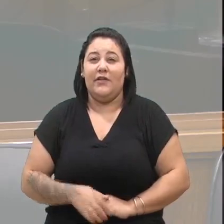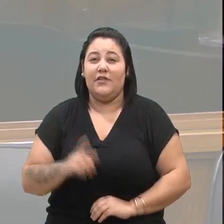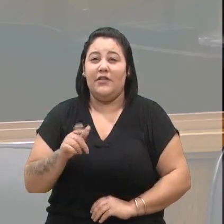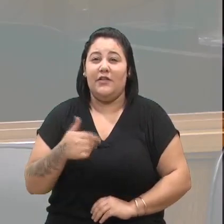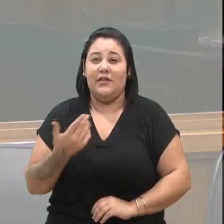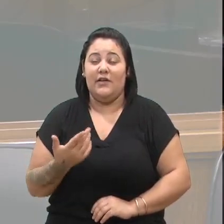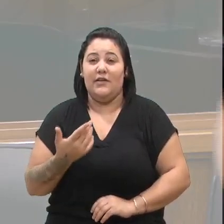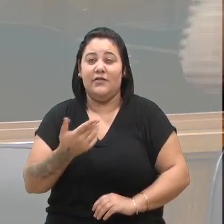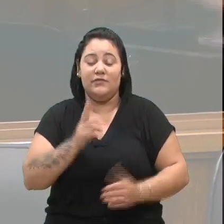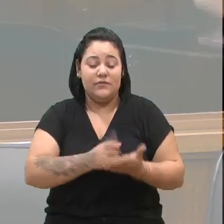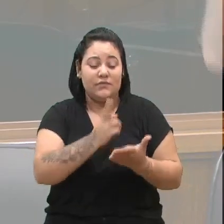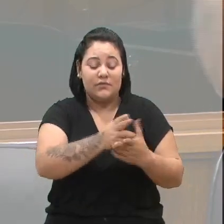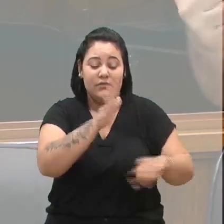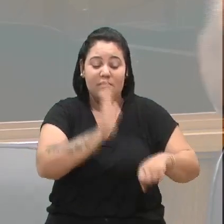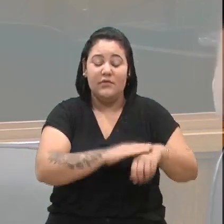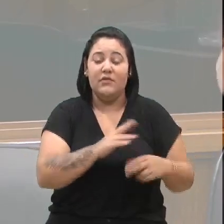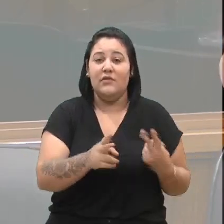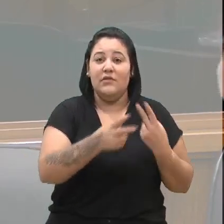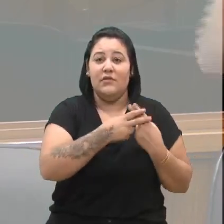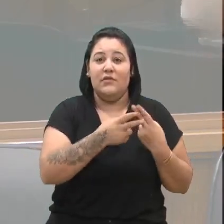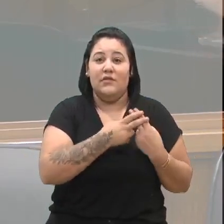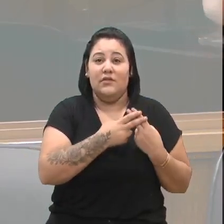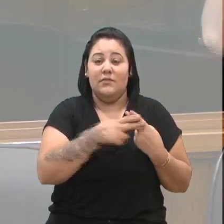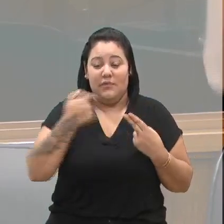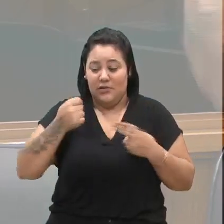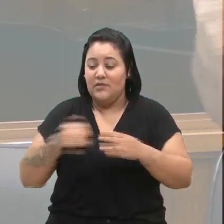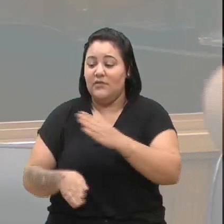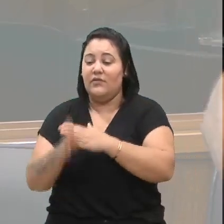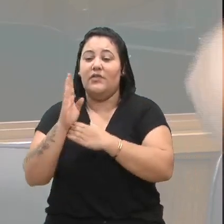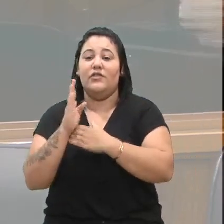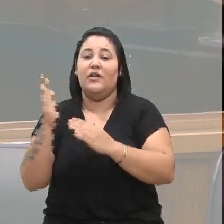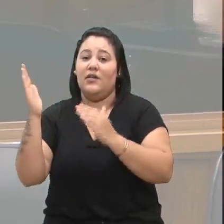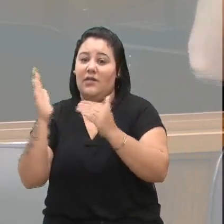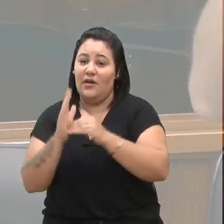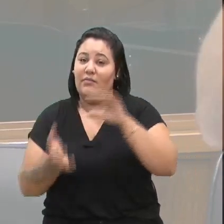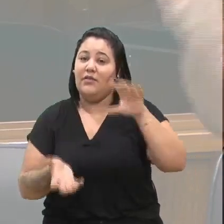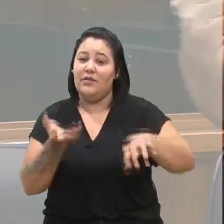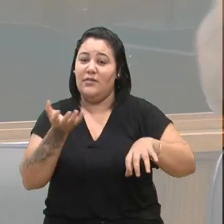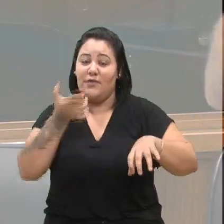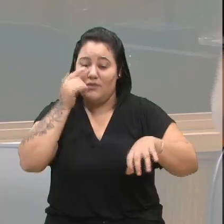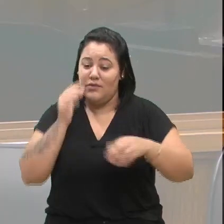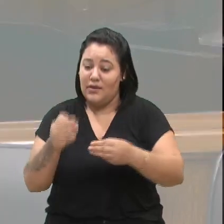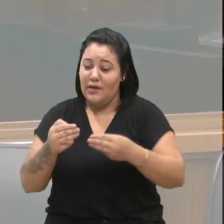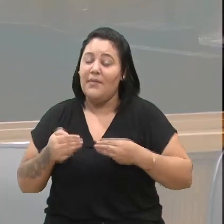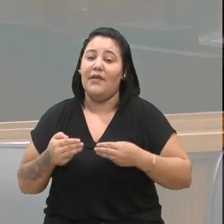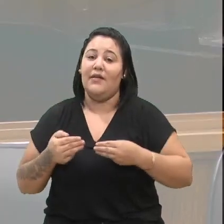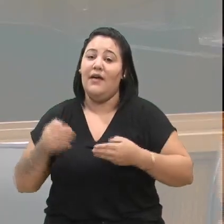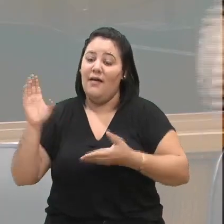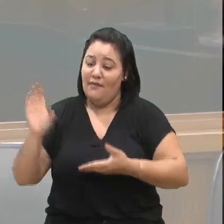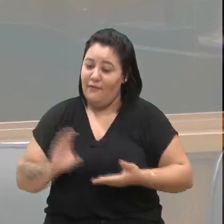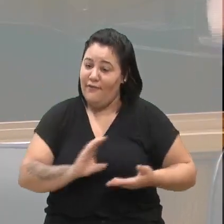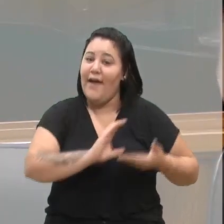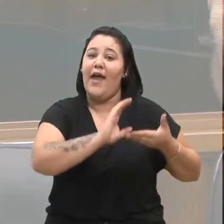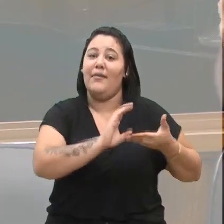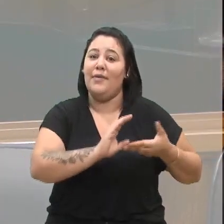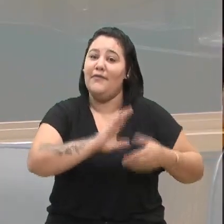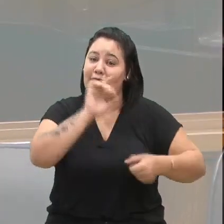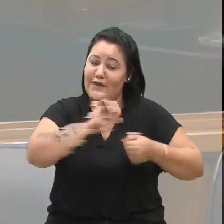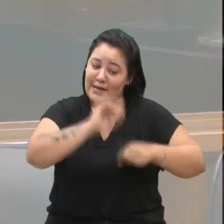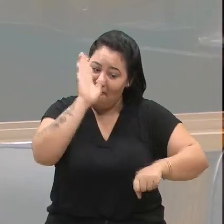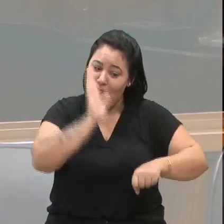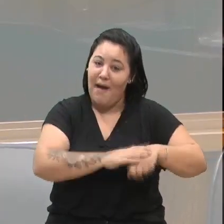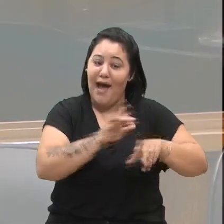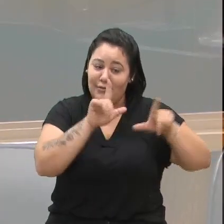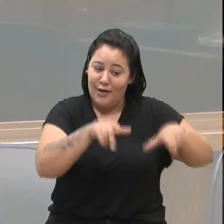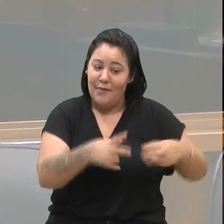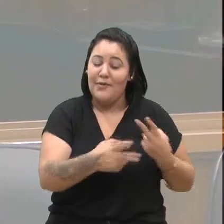as pessoas presas, tem que a Brasília conseguir emenda parlamentar para fazer mais presídio, para contratar mais